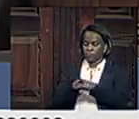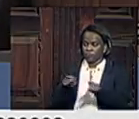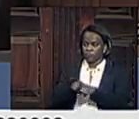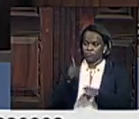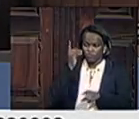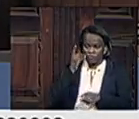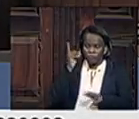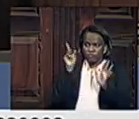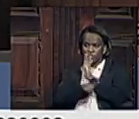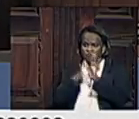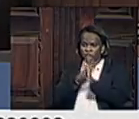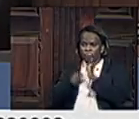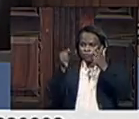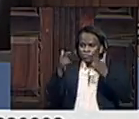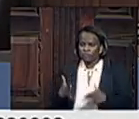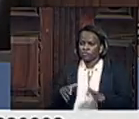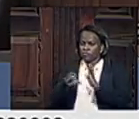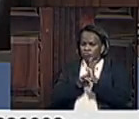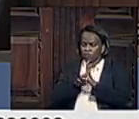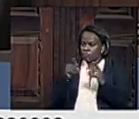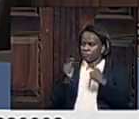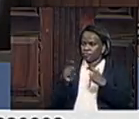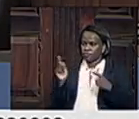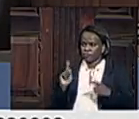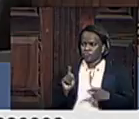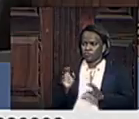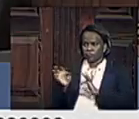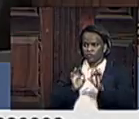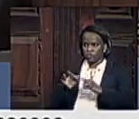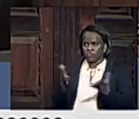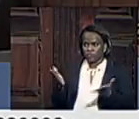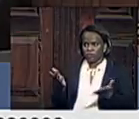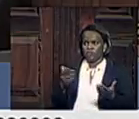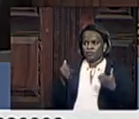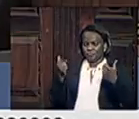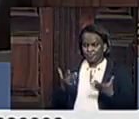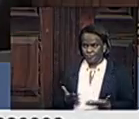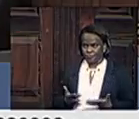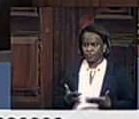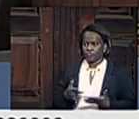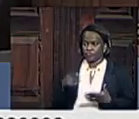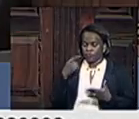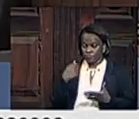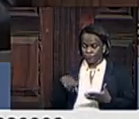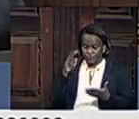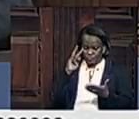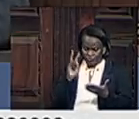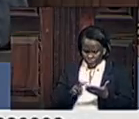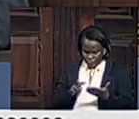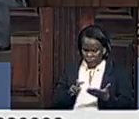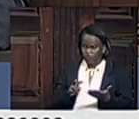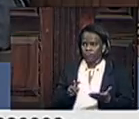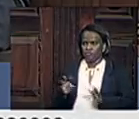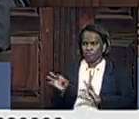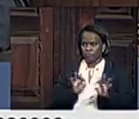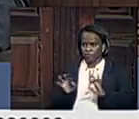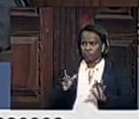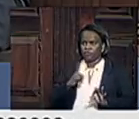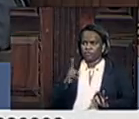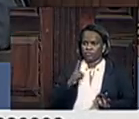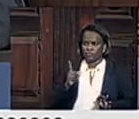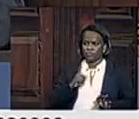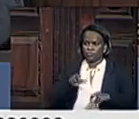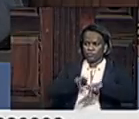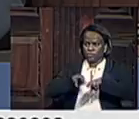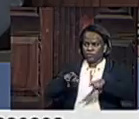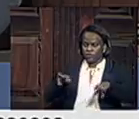a inconstitucionalidade do projeto ora em discussão. Na nossa visão, esse projeto apresenta uma